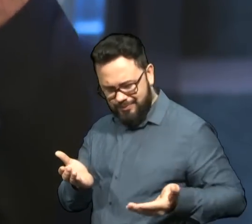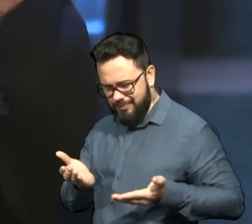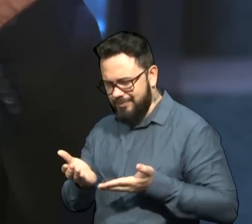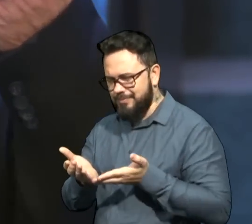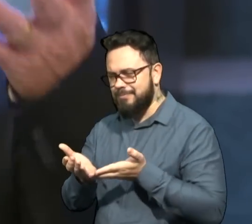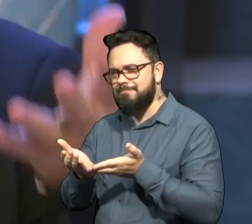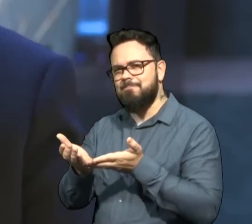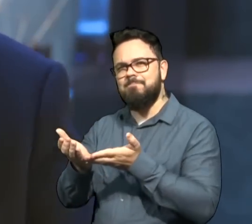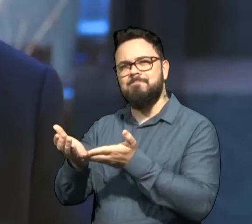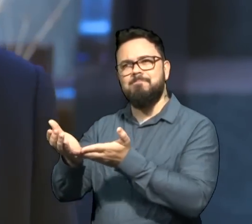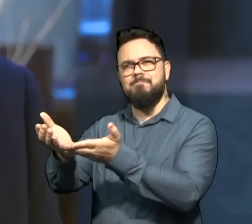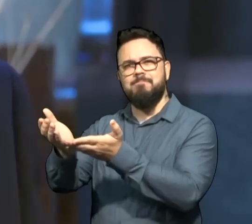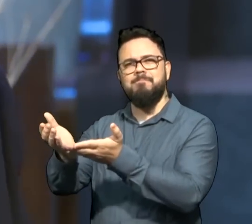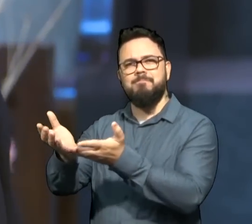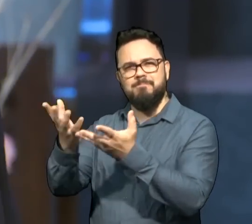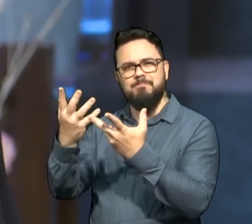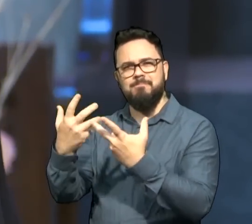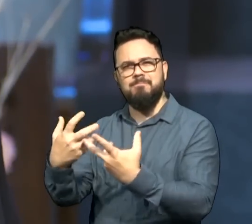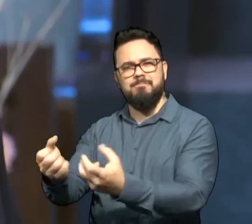paz de